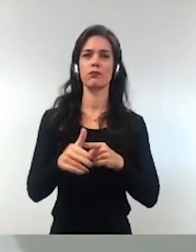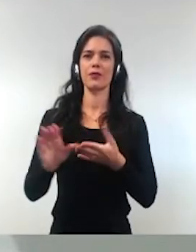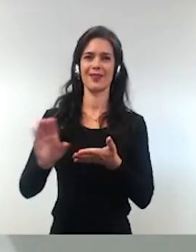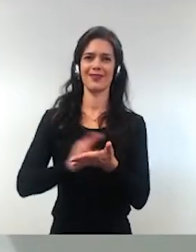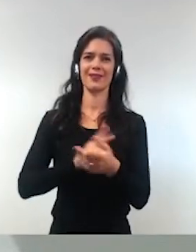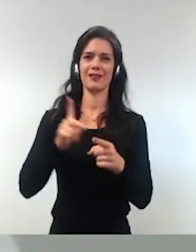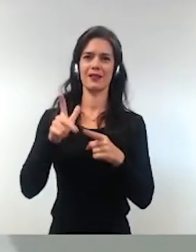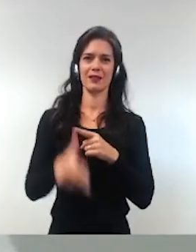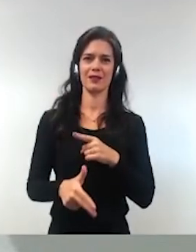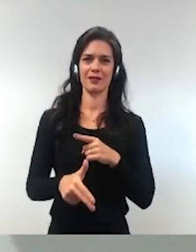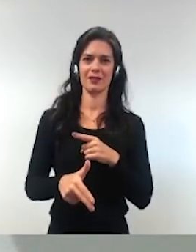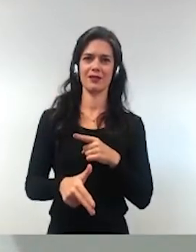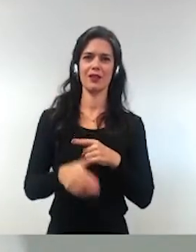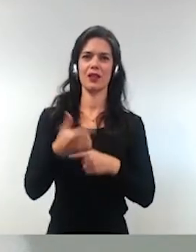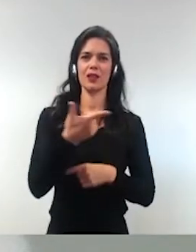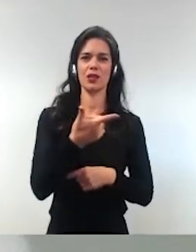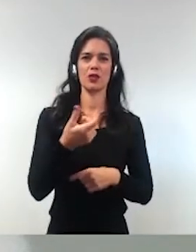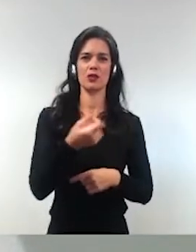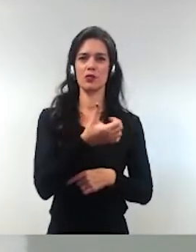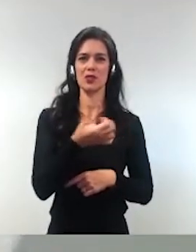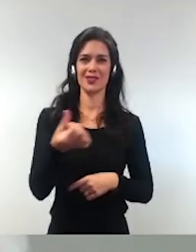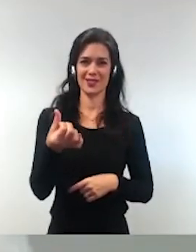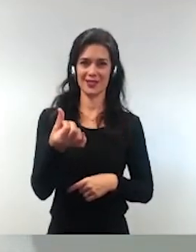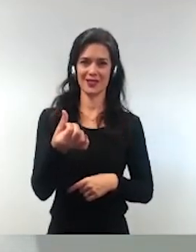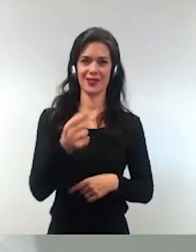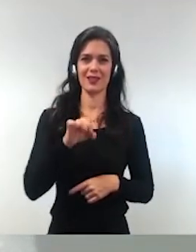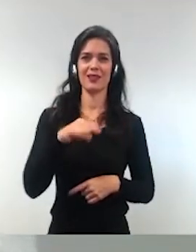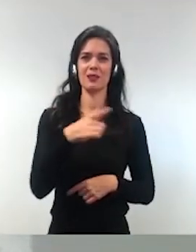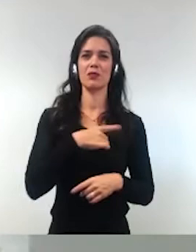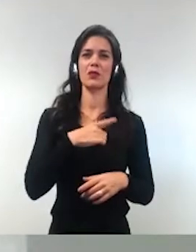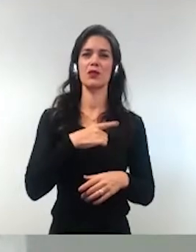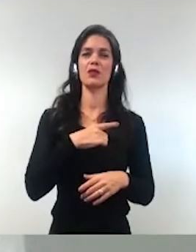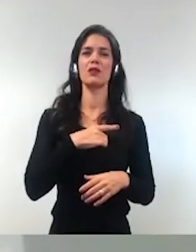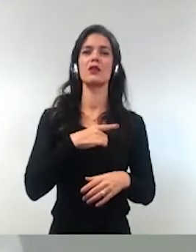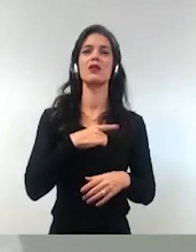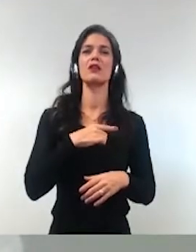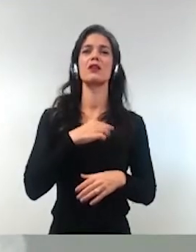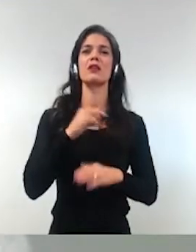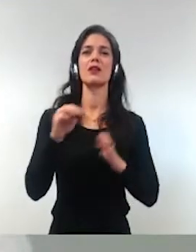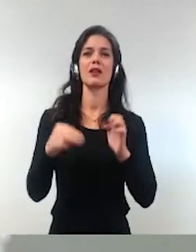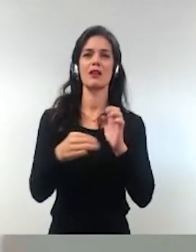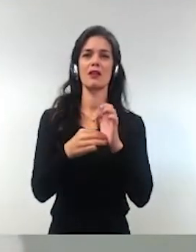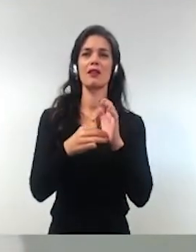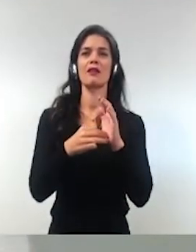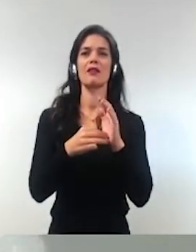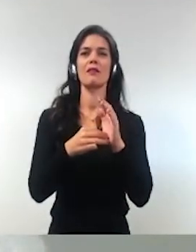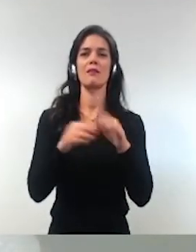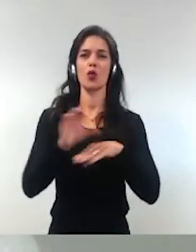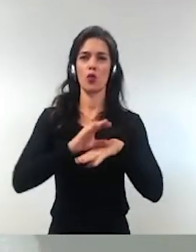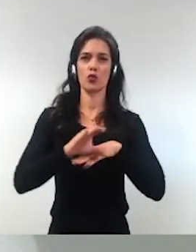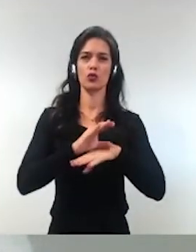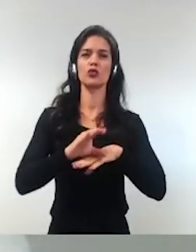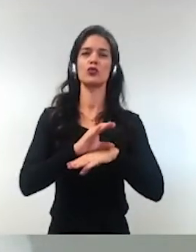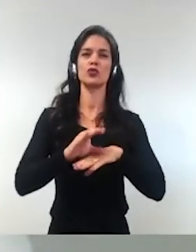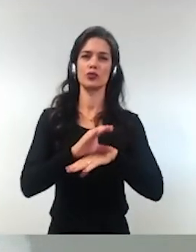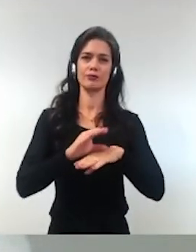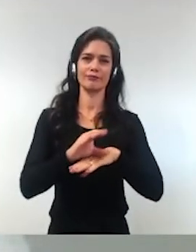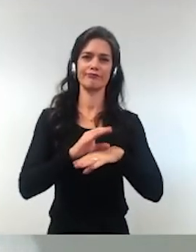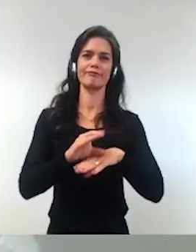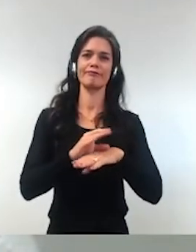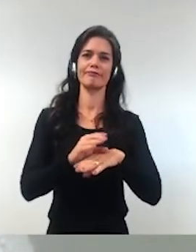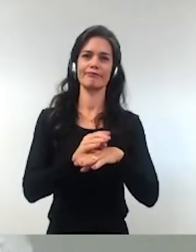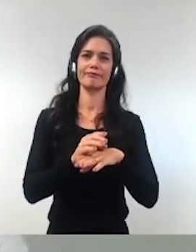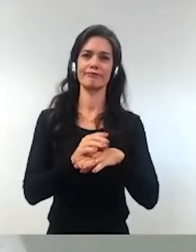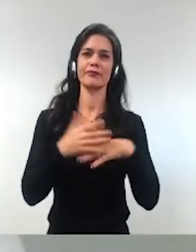discriminatório em 2016. Logo depois veio a emenda constitucional número 95. E é com essa realidade